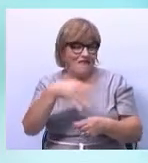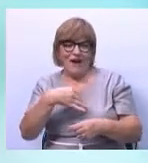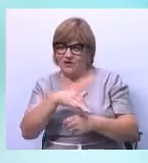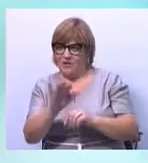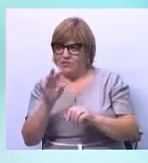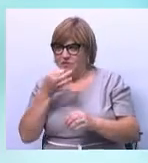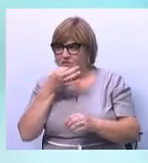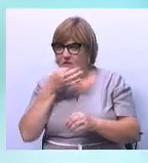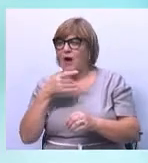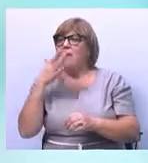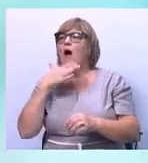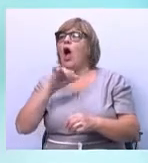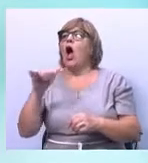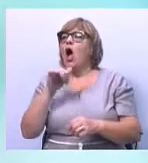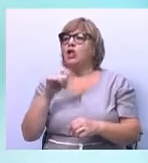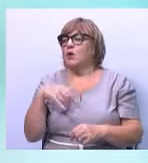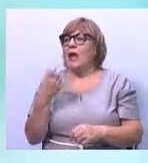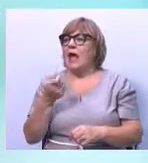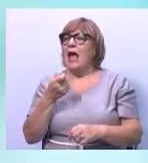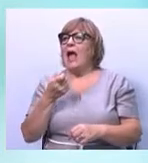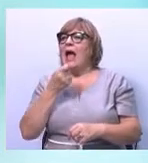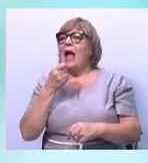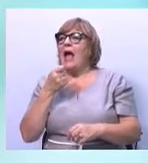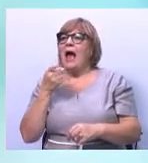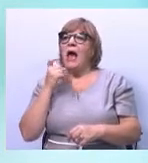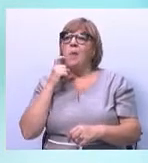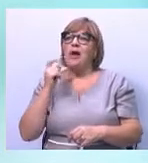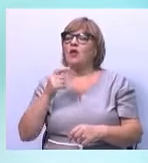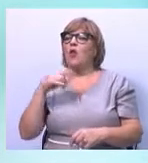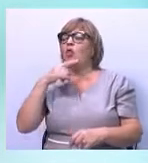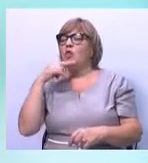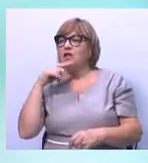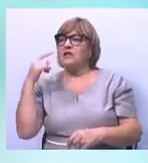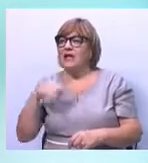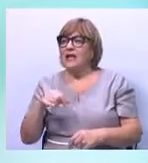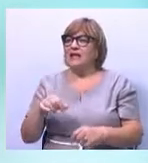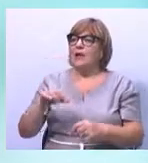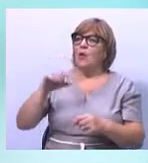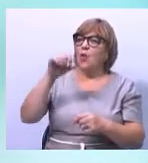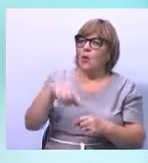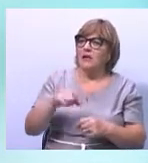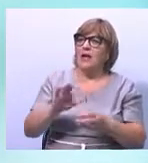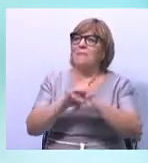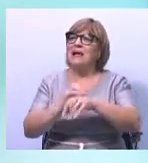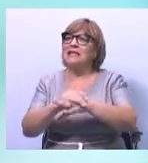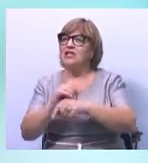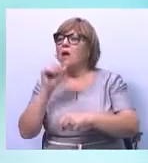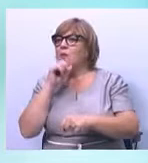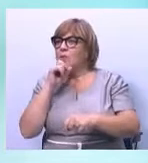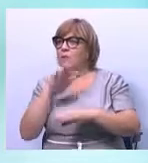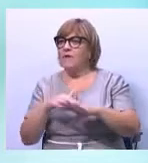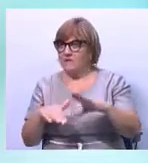vamos, mas com um óleo de amêndoas doces, por exemplo. Utilizar umas gotinhas de óleo essencial num óleo de amêndoas doces e massajar. Aí estamos a